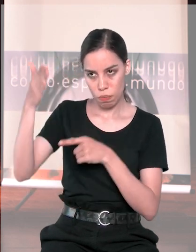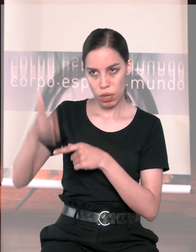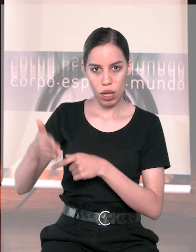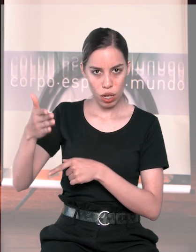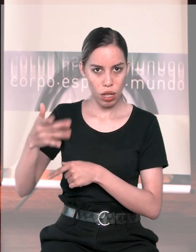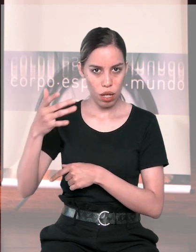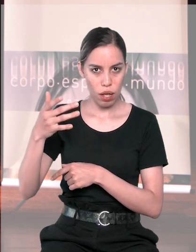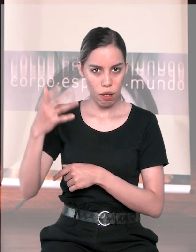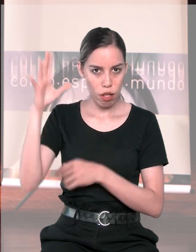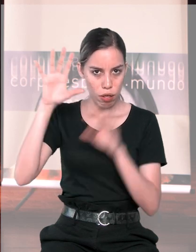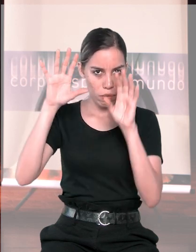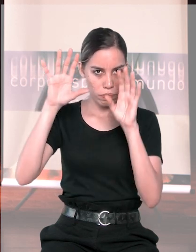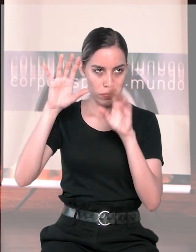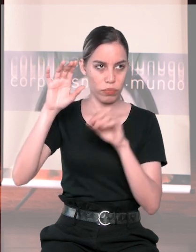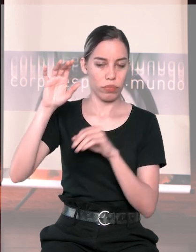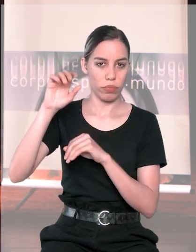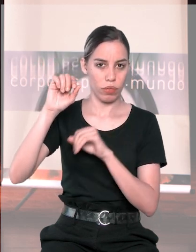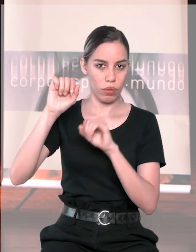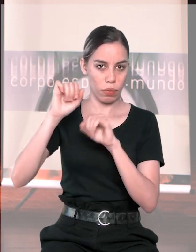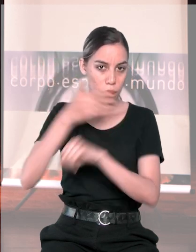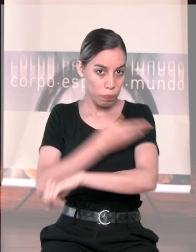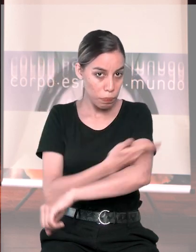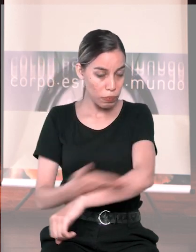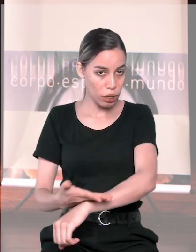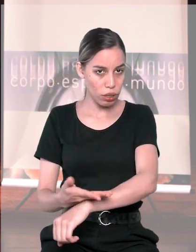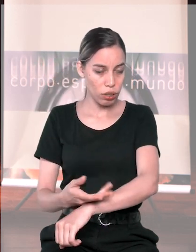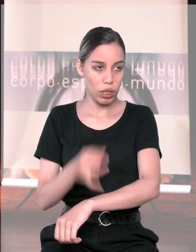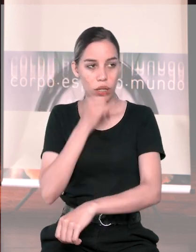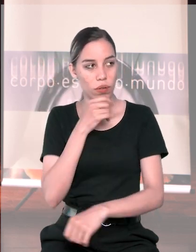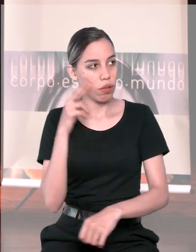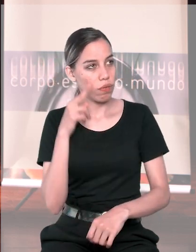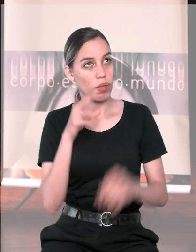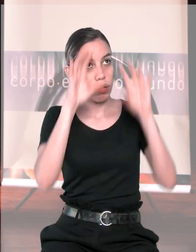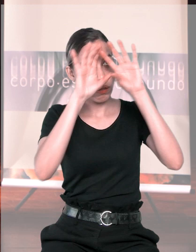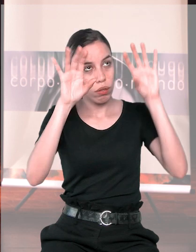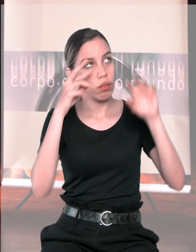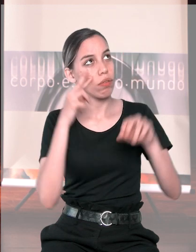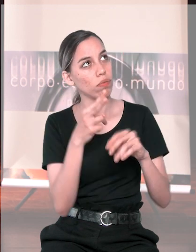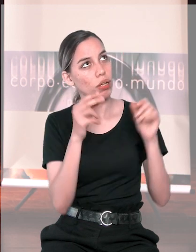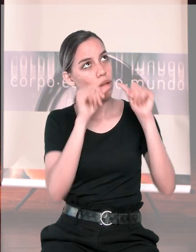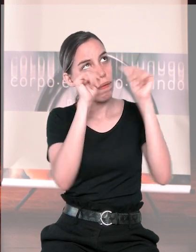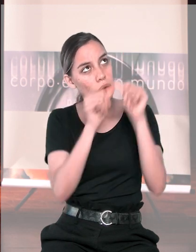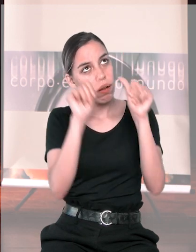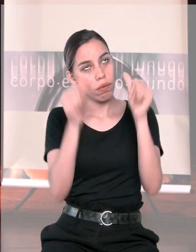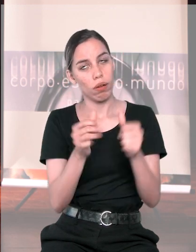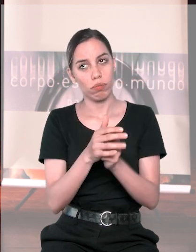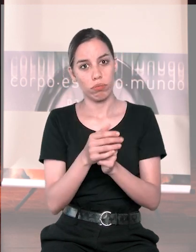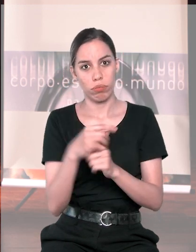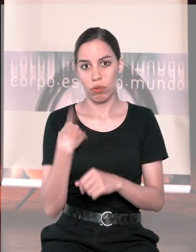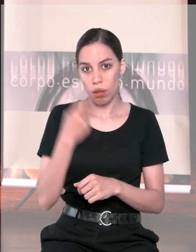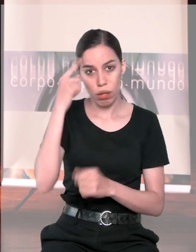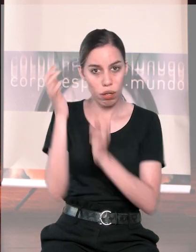imaginando coisas. A gente vê uma nuvem e a gente vê figuras. O que o Valéry está falando é, cara, o nosso cérebro constrói. Aqui não